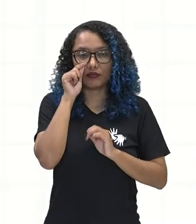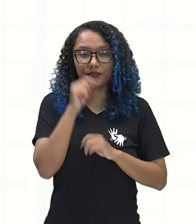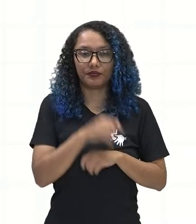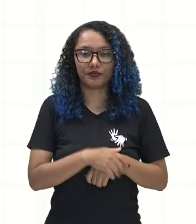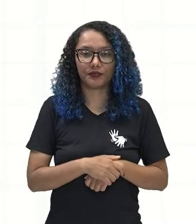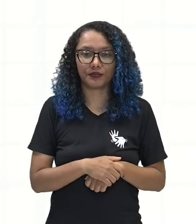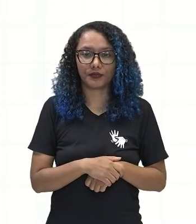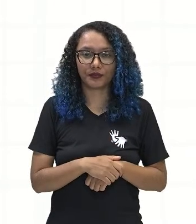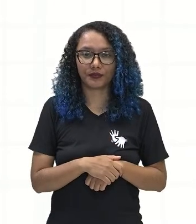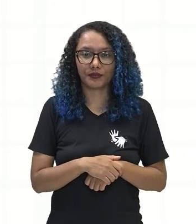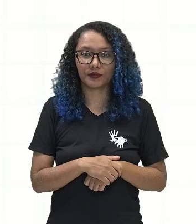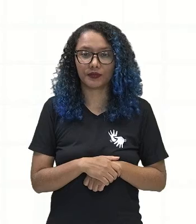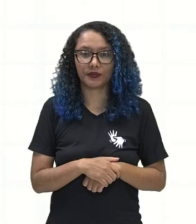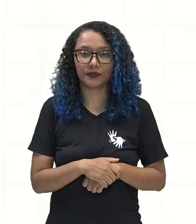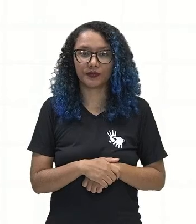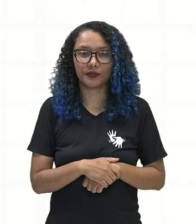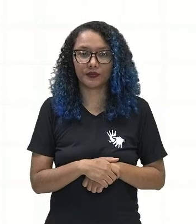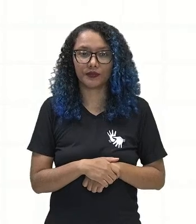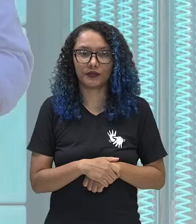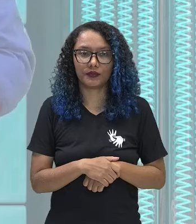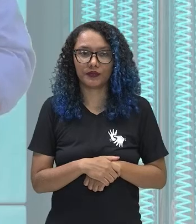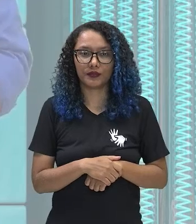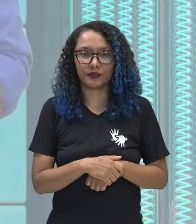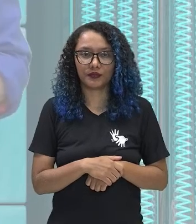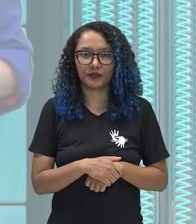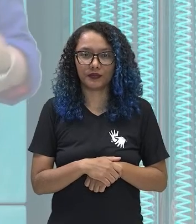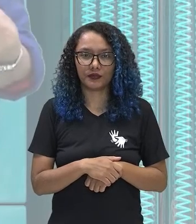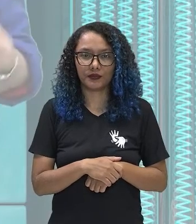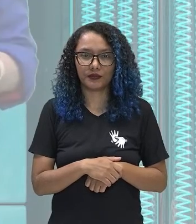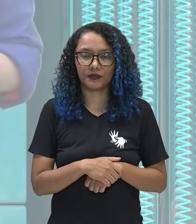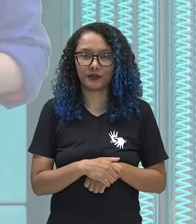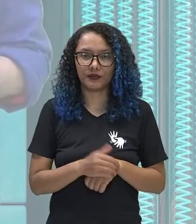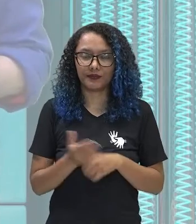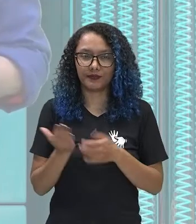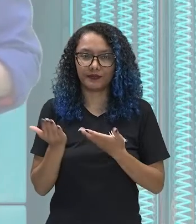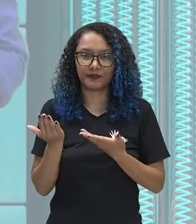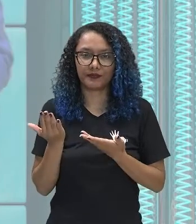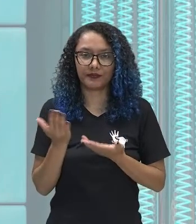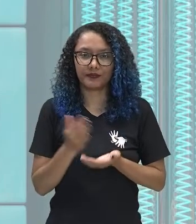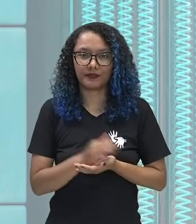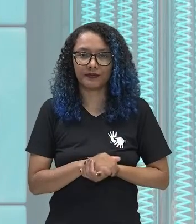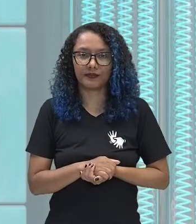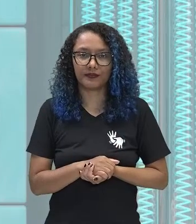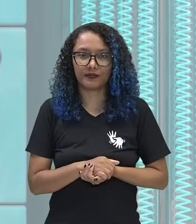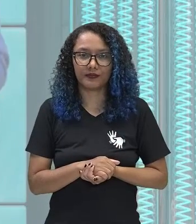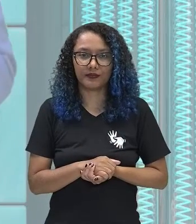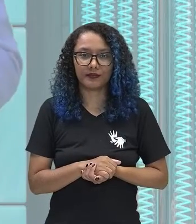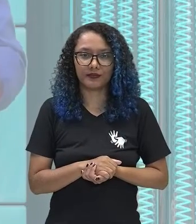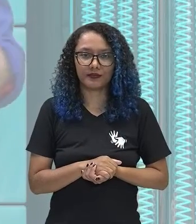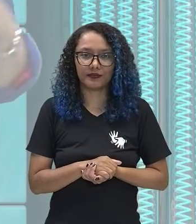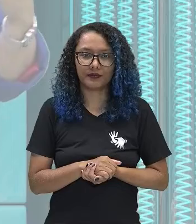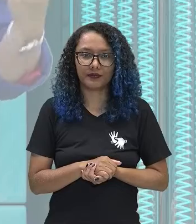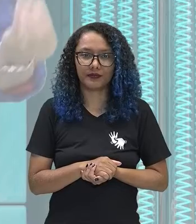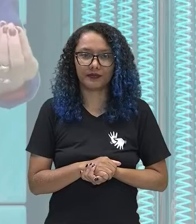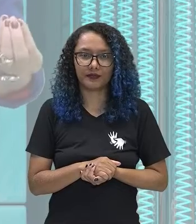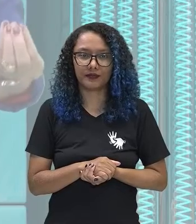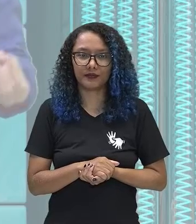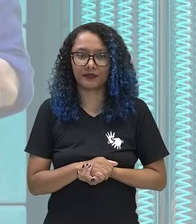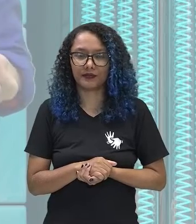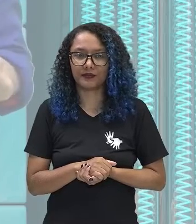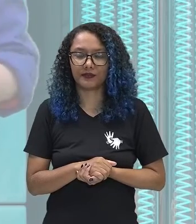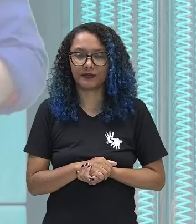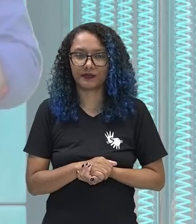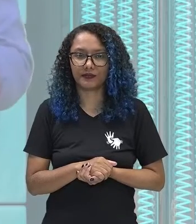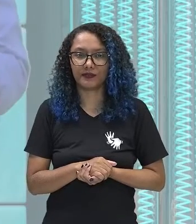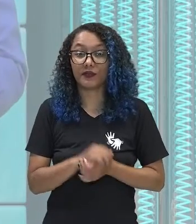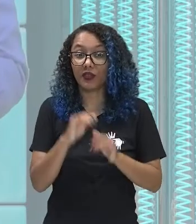publicitárias, certo? Nós temos aqui, por exemplo, né? Olha aqui, esse exemplo aqui da campanha publicitária,